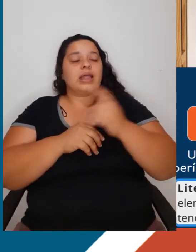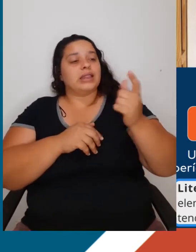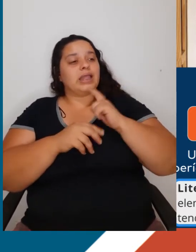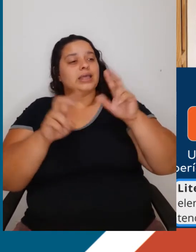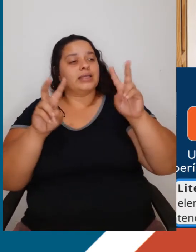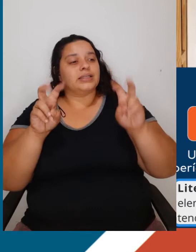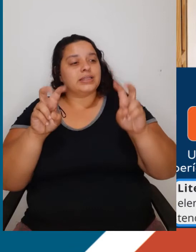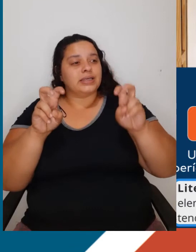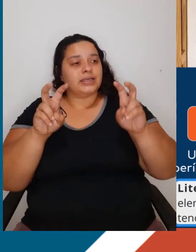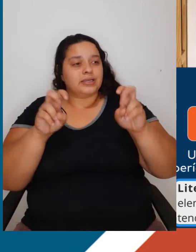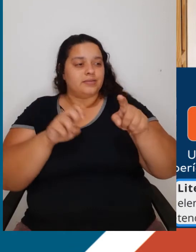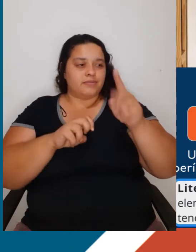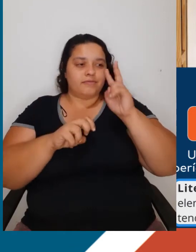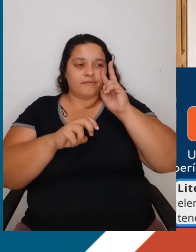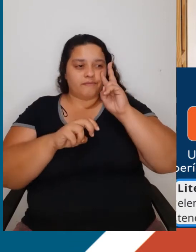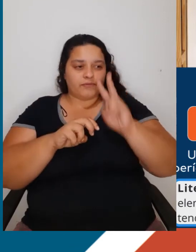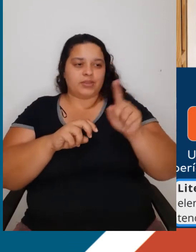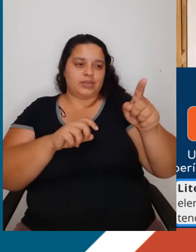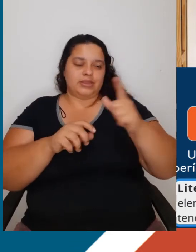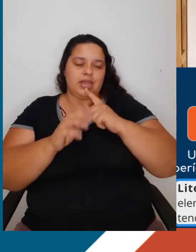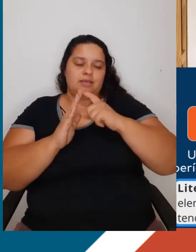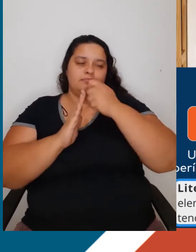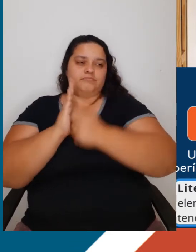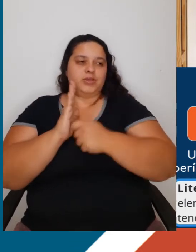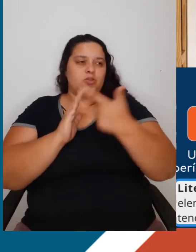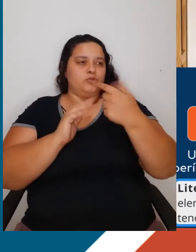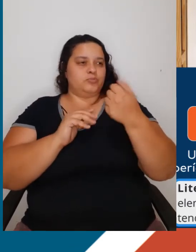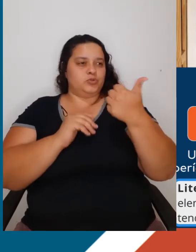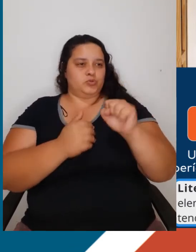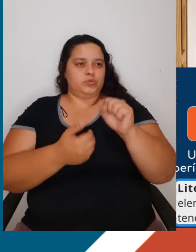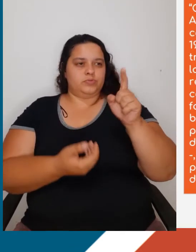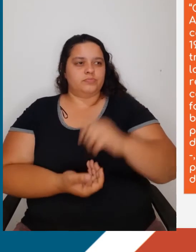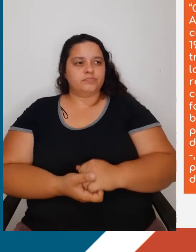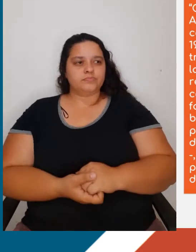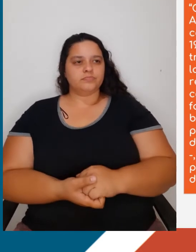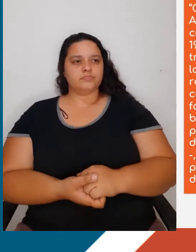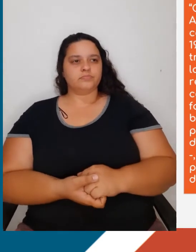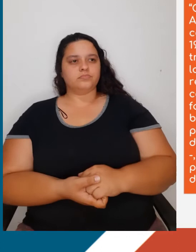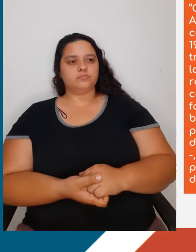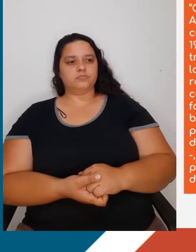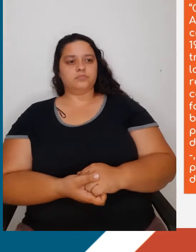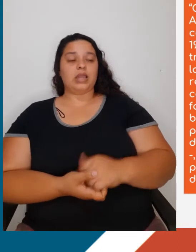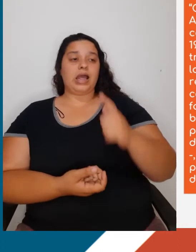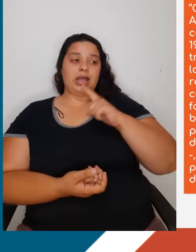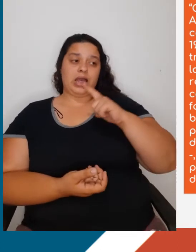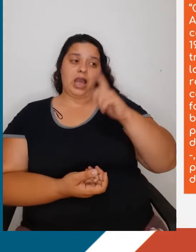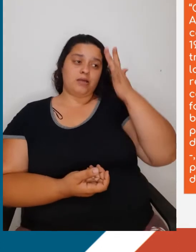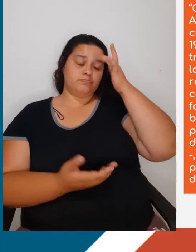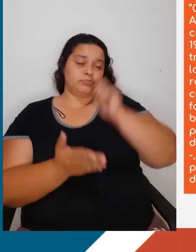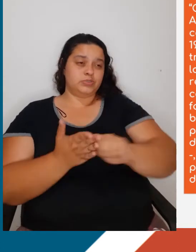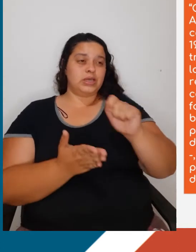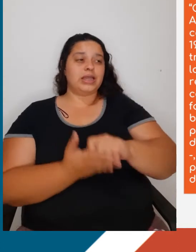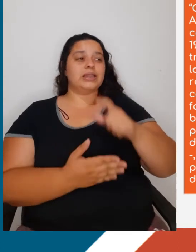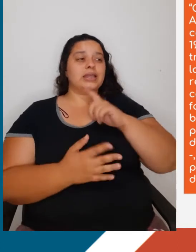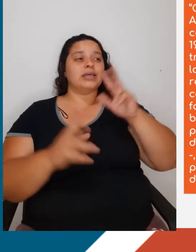Desta Terra Nada Vai Sobrar, a não ser o vento que sopra sobre ela, de 2018. O autor faz uma referência ao chamado